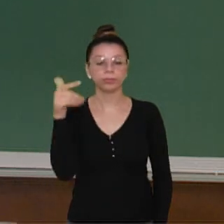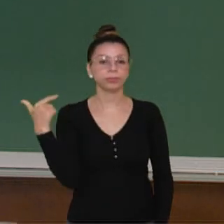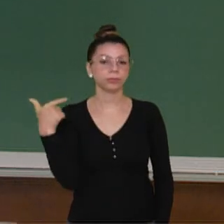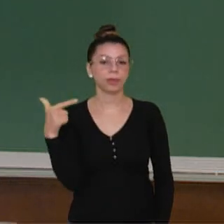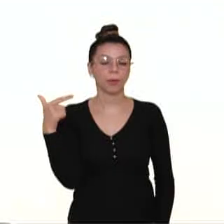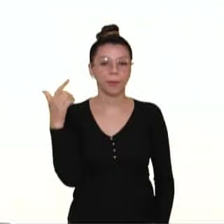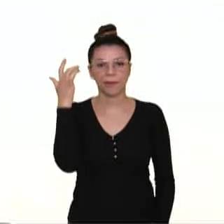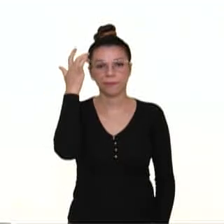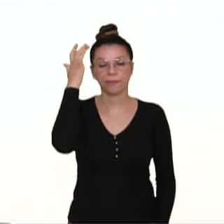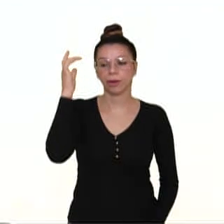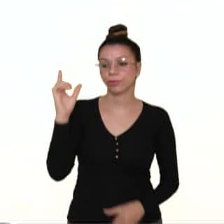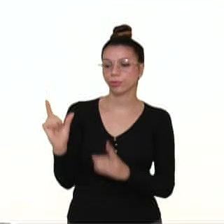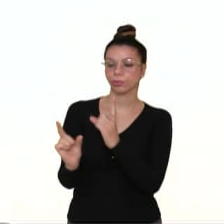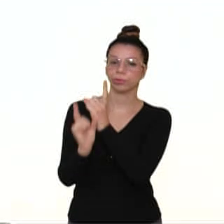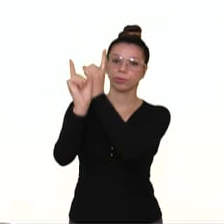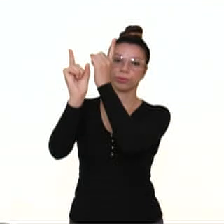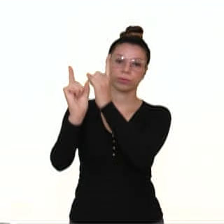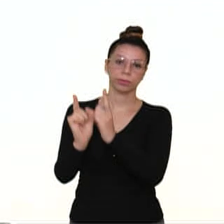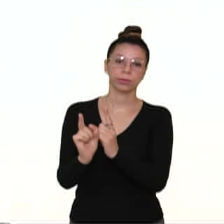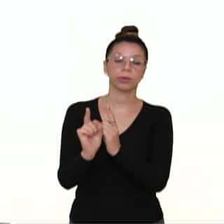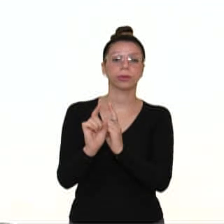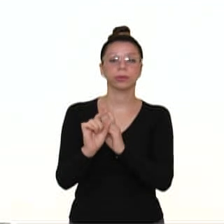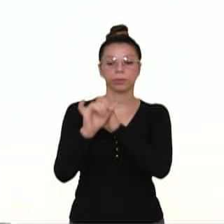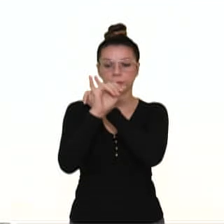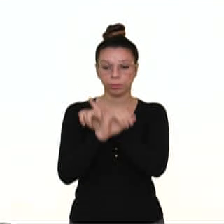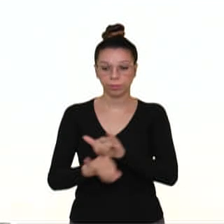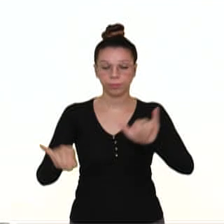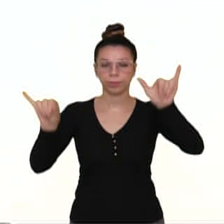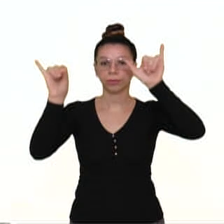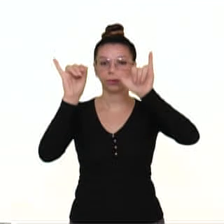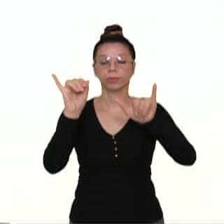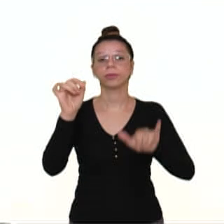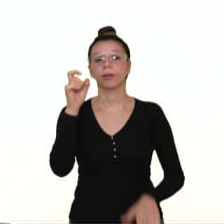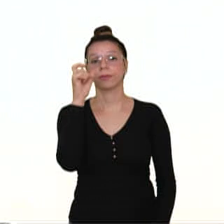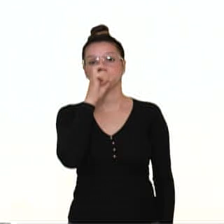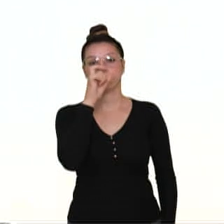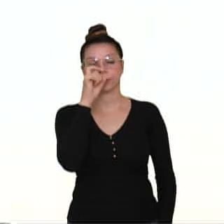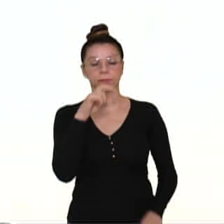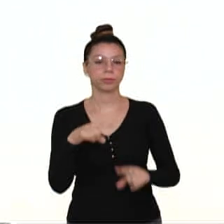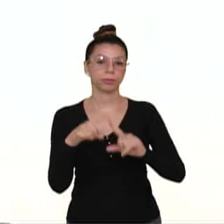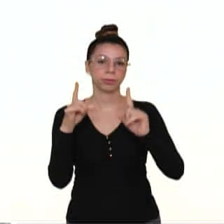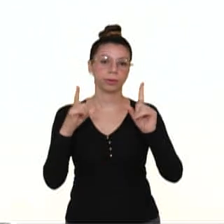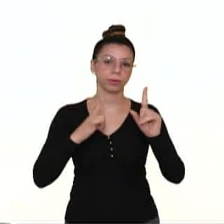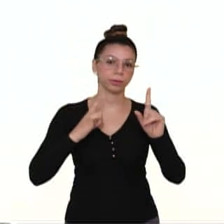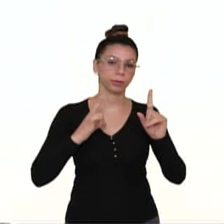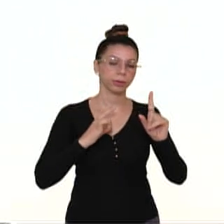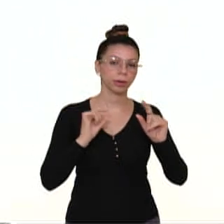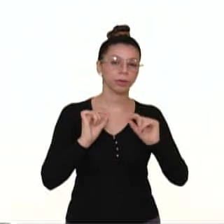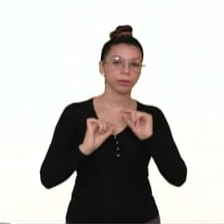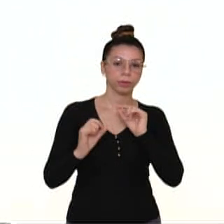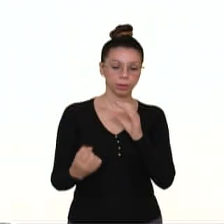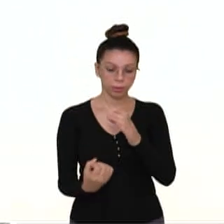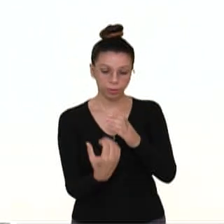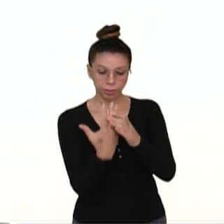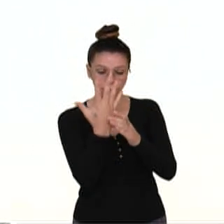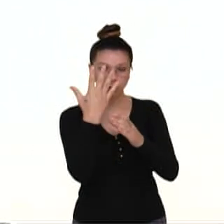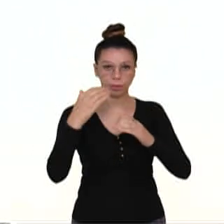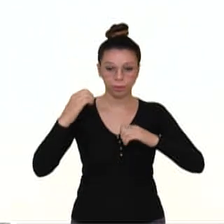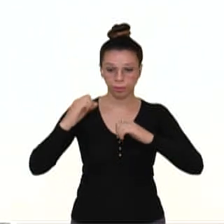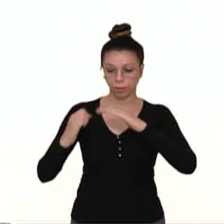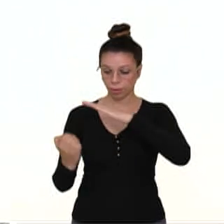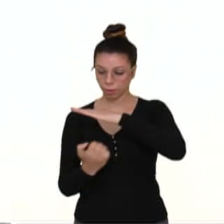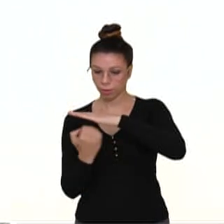fácil descobrir uma notícia falsa, pois há a criação de um novo mercado com as empresas